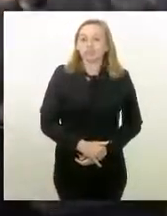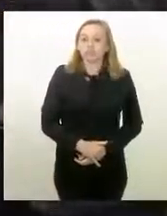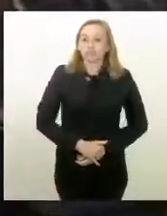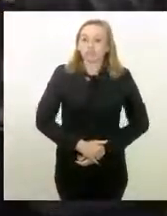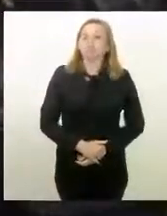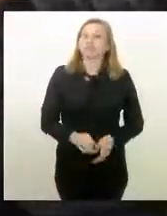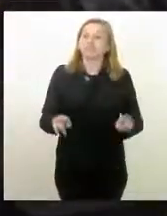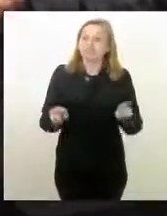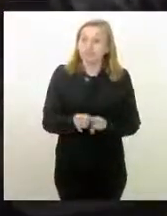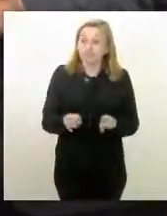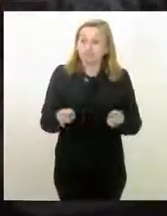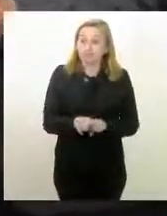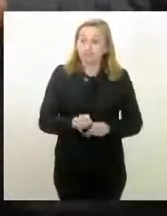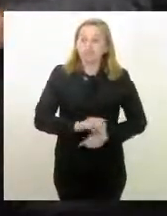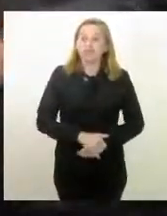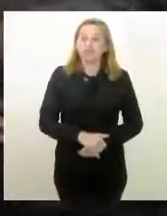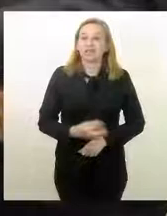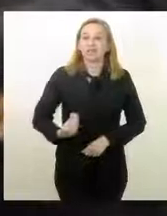Também